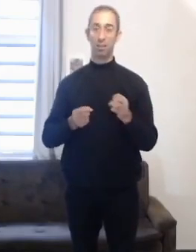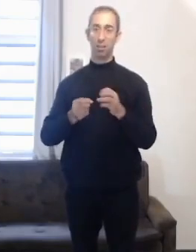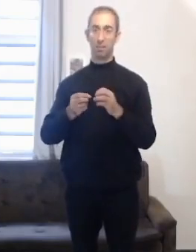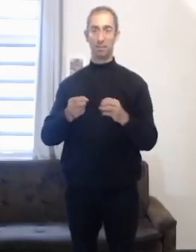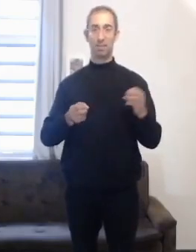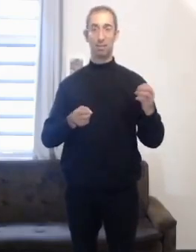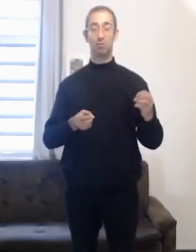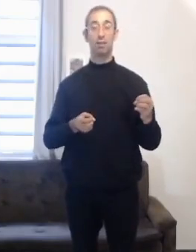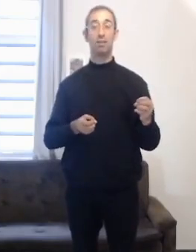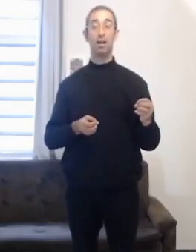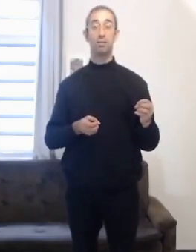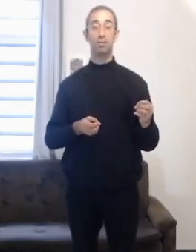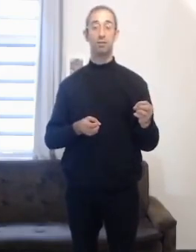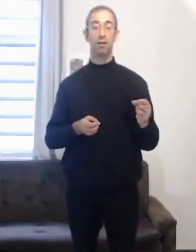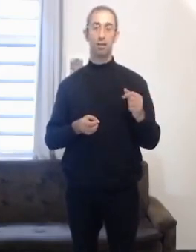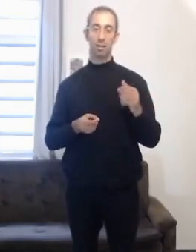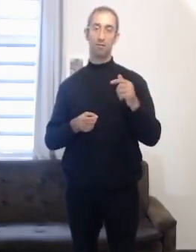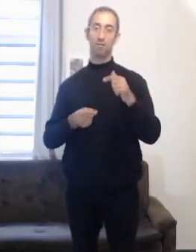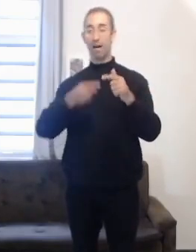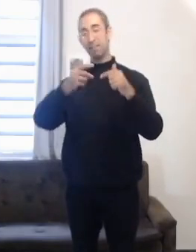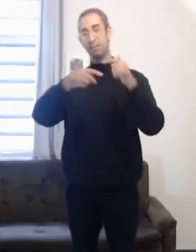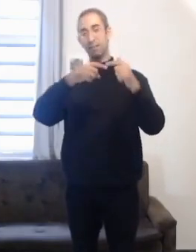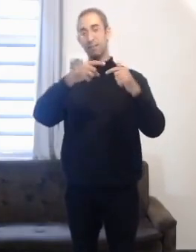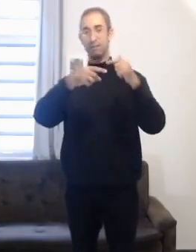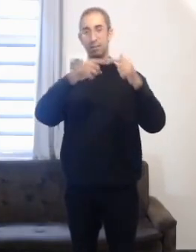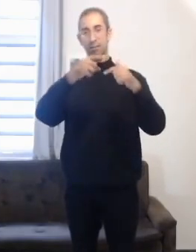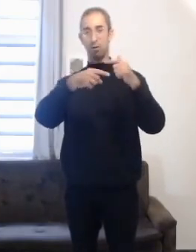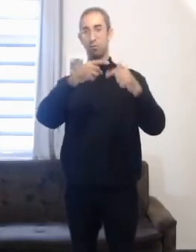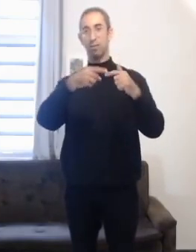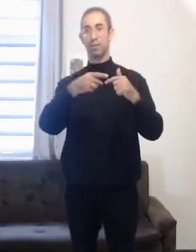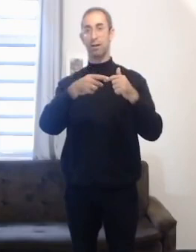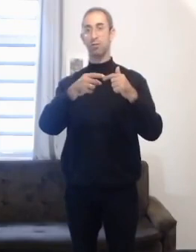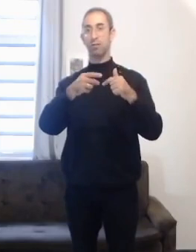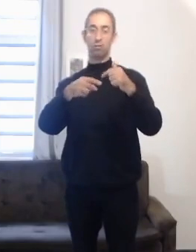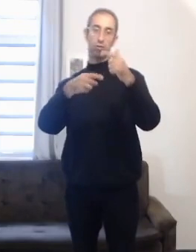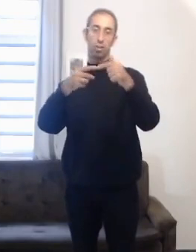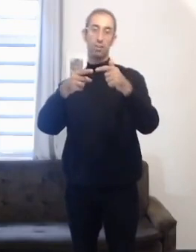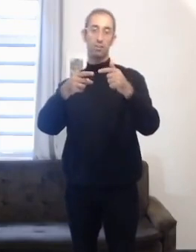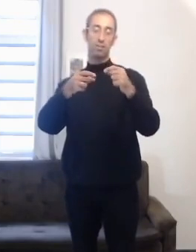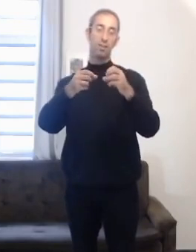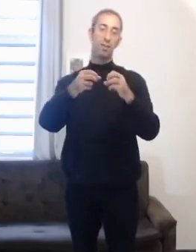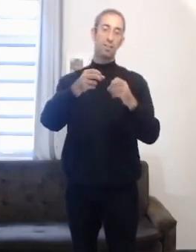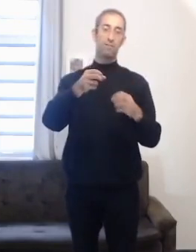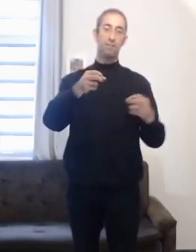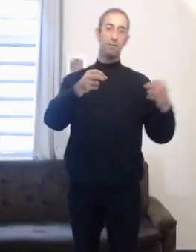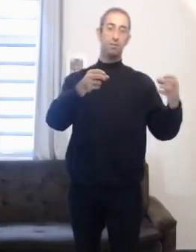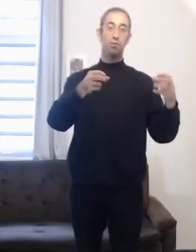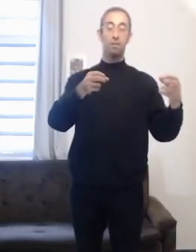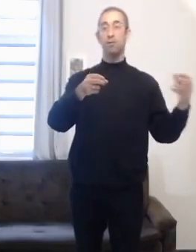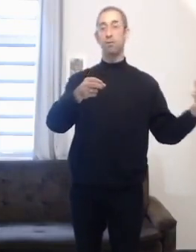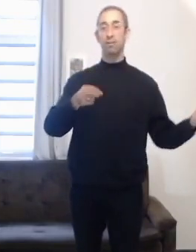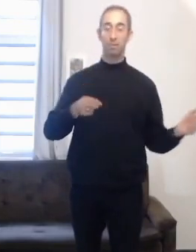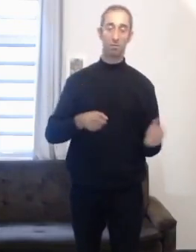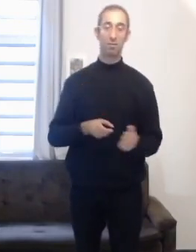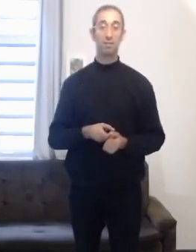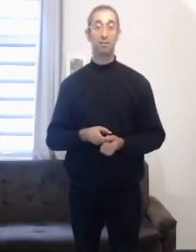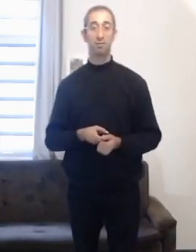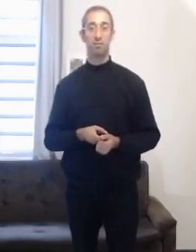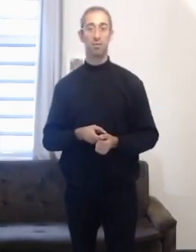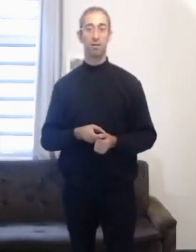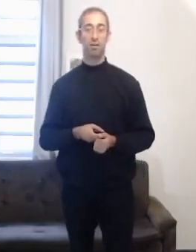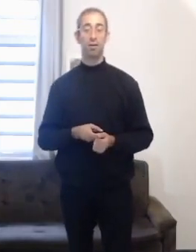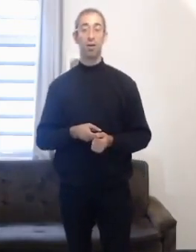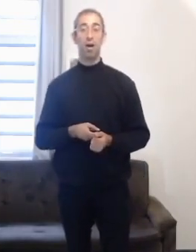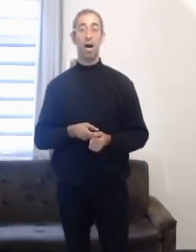uma maneira de a gente pensar nessa causalidade. Tem que ver várias vezes que isso aconte que aconteceu o X, você vai ver que o Y está sempre